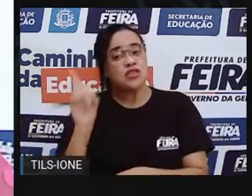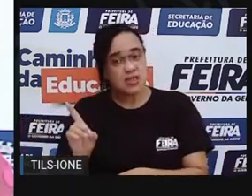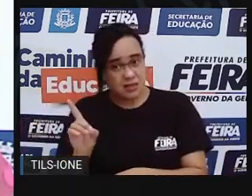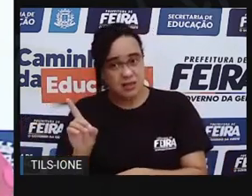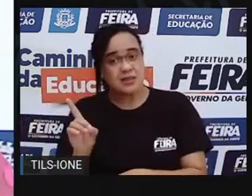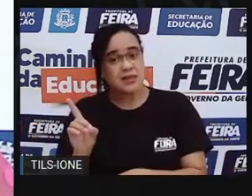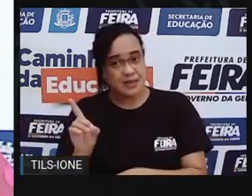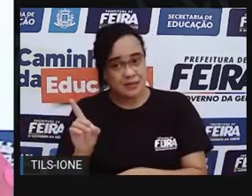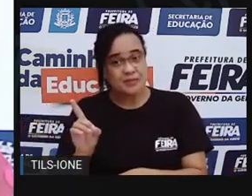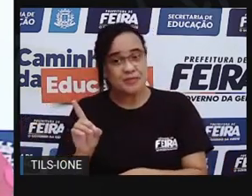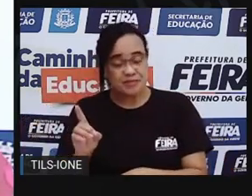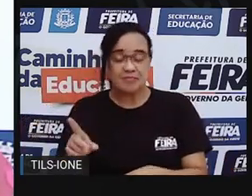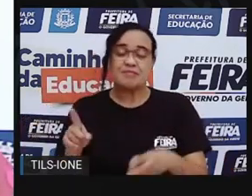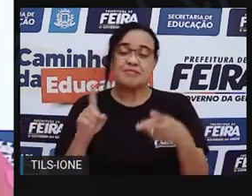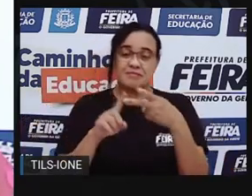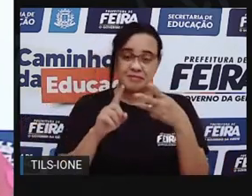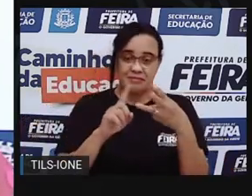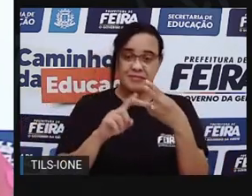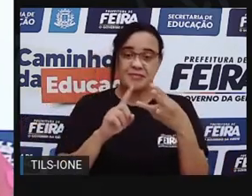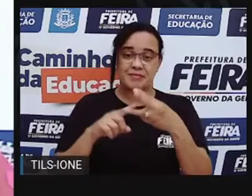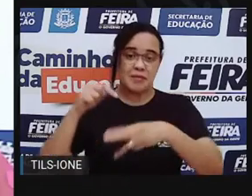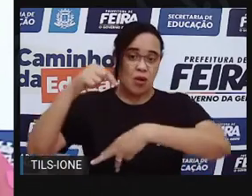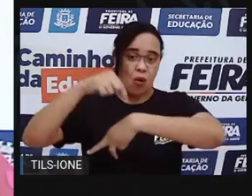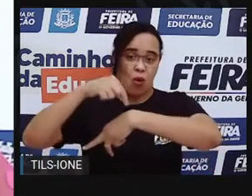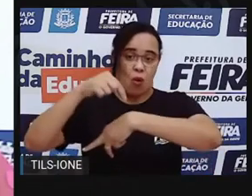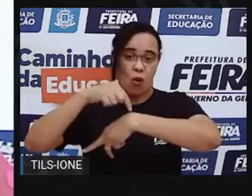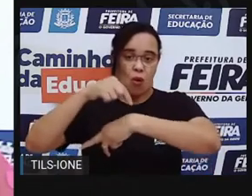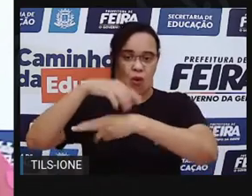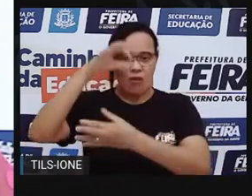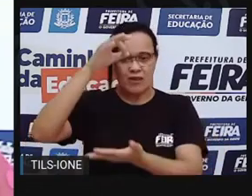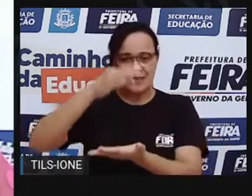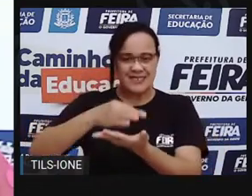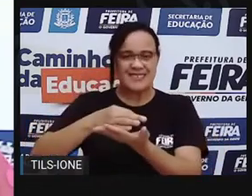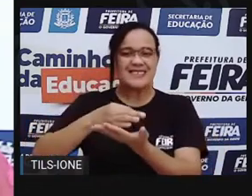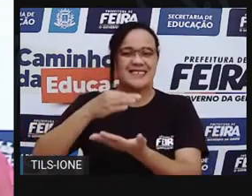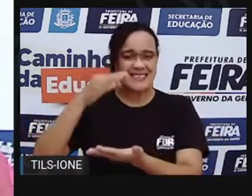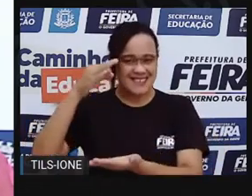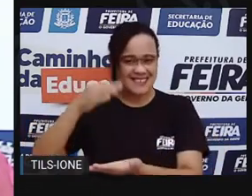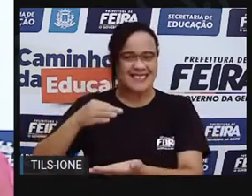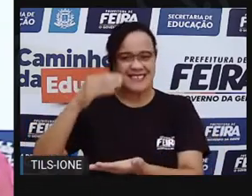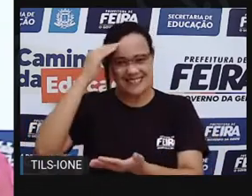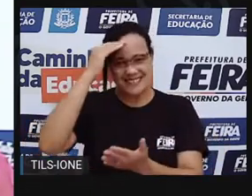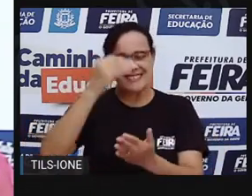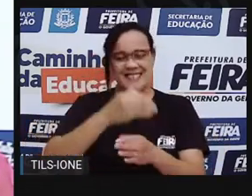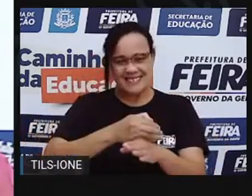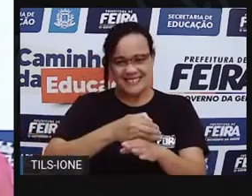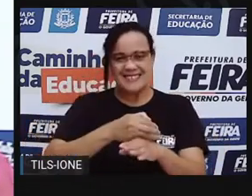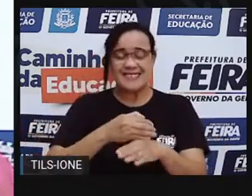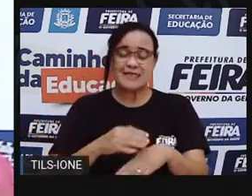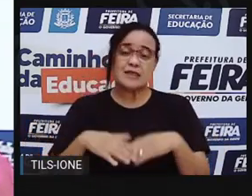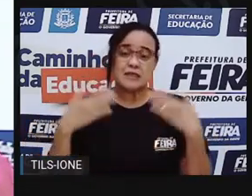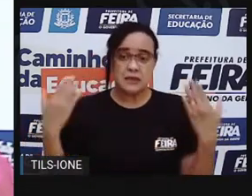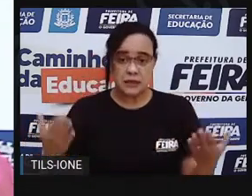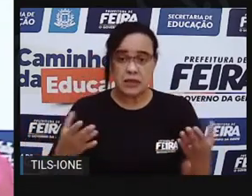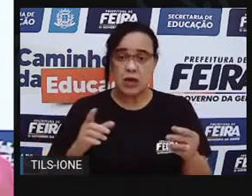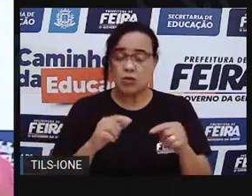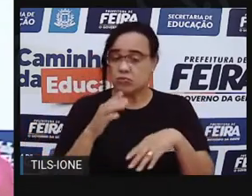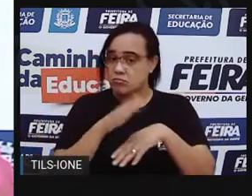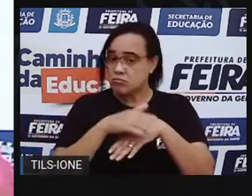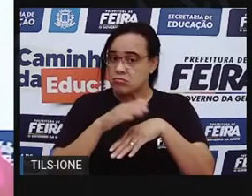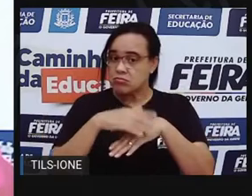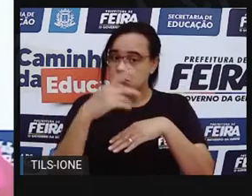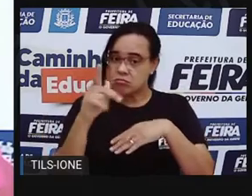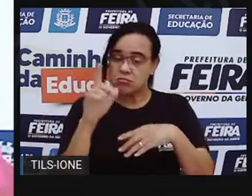o horário? Tem o horário certinho. Ah, então não esqueçam, meninada. Na hora de fazer um convite,